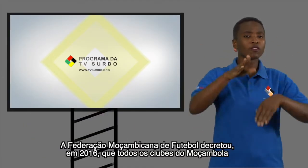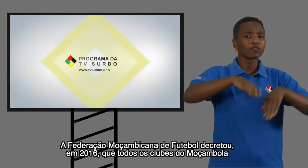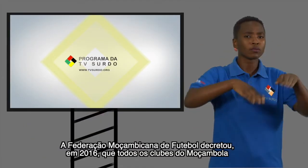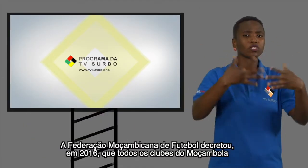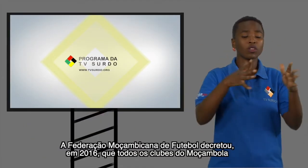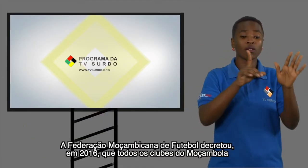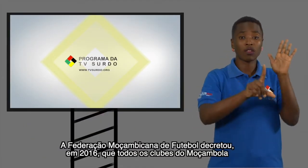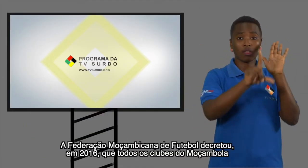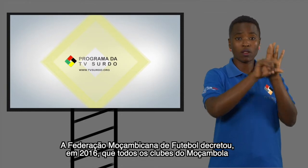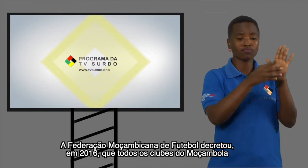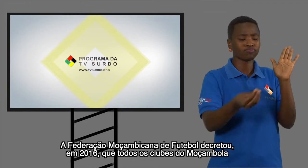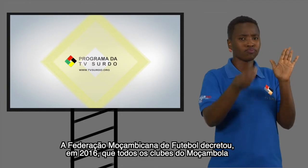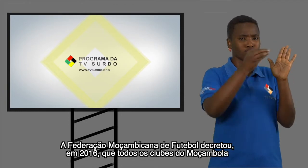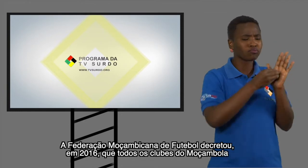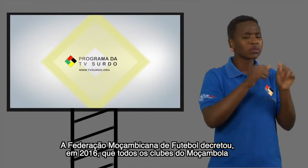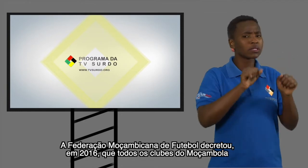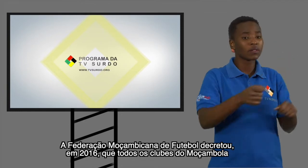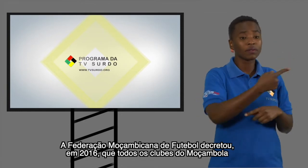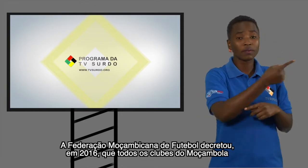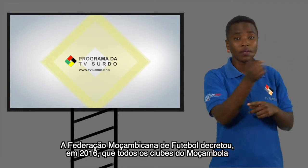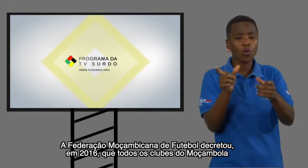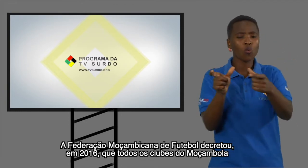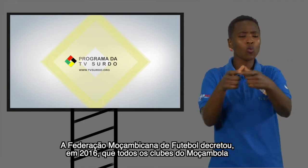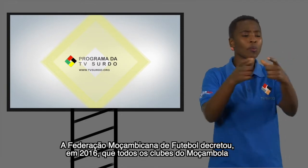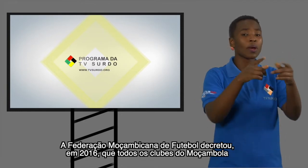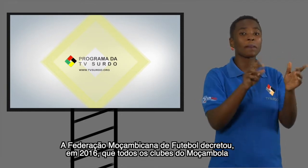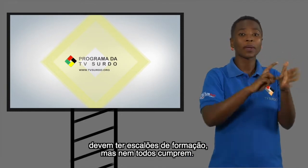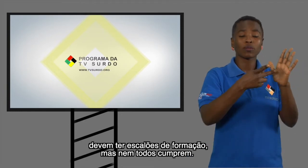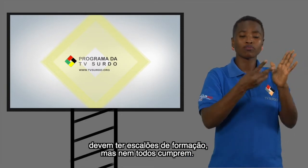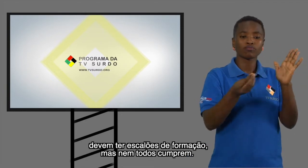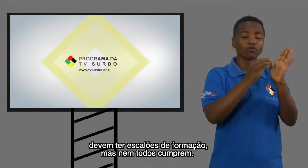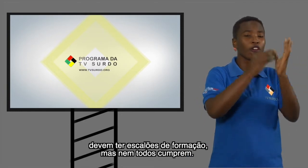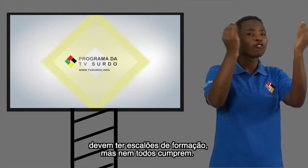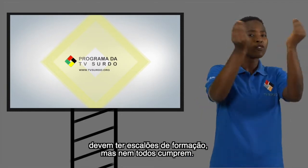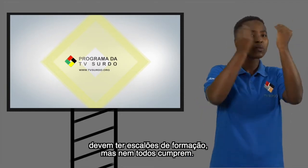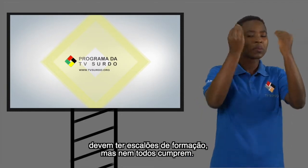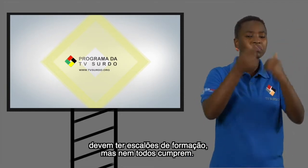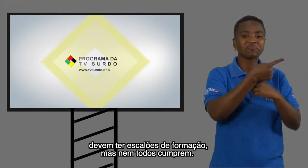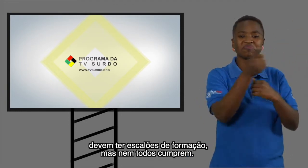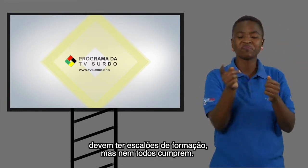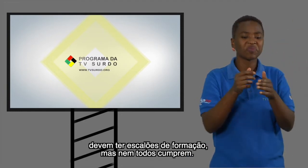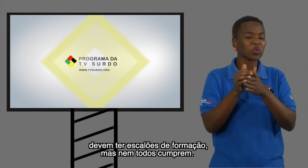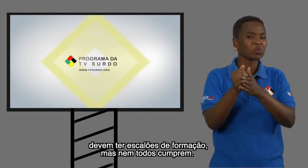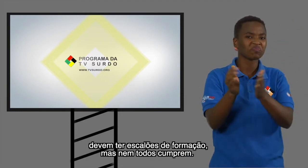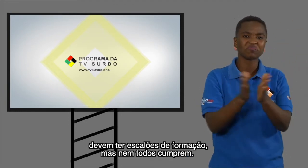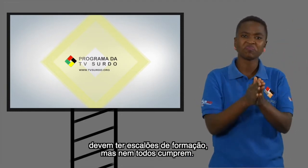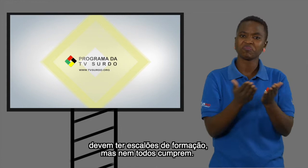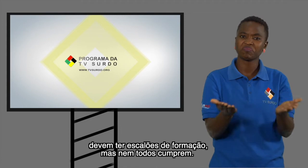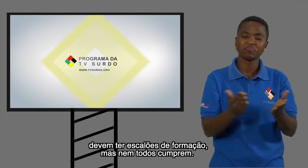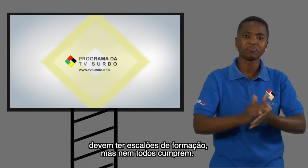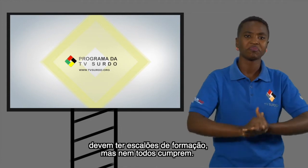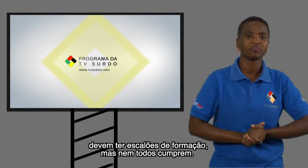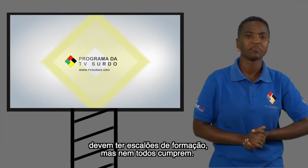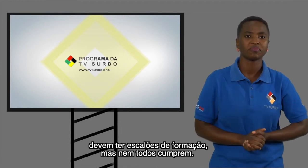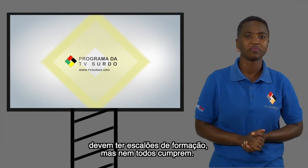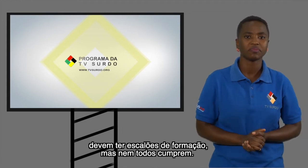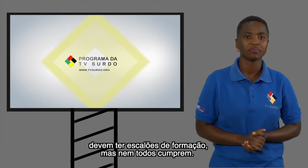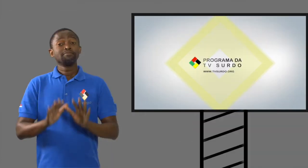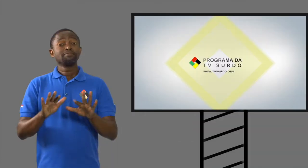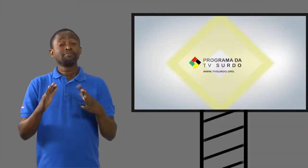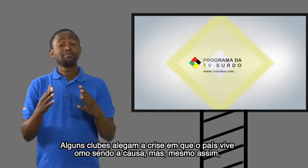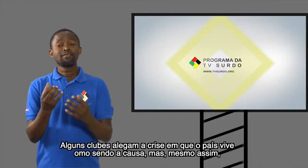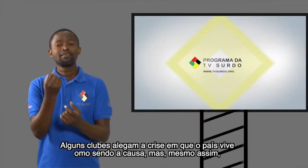em 2016, que todos os clubes do Moçambola devem ter escalões de formação. Mas nem todos